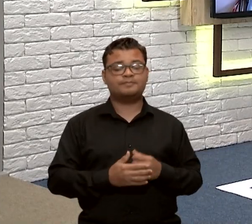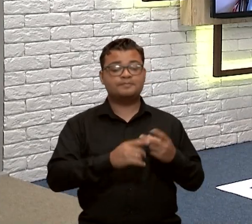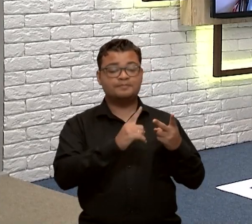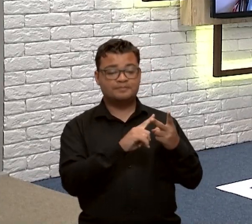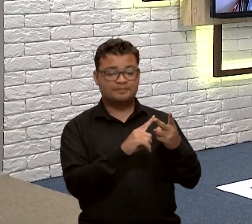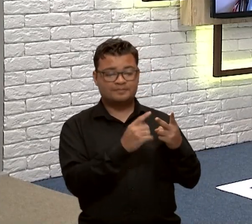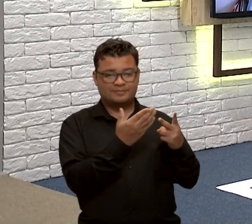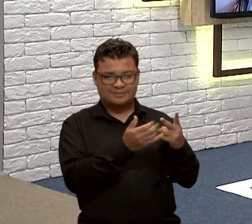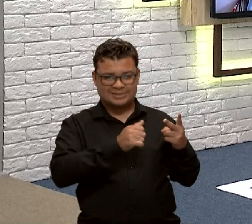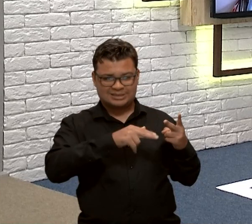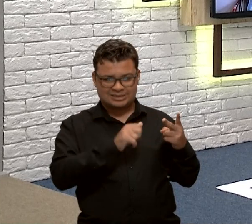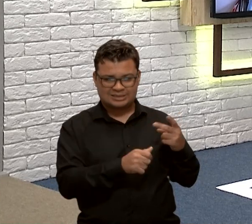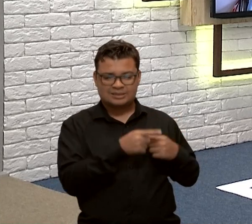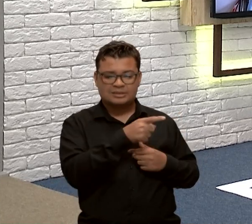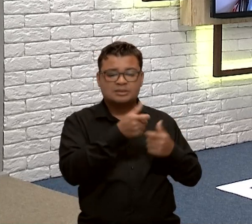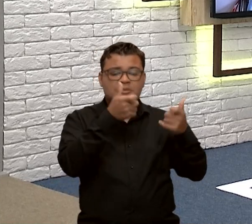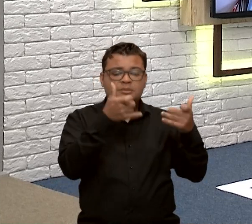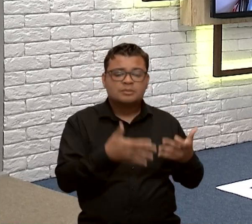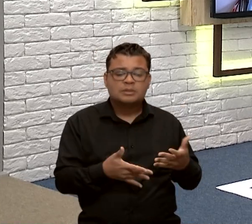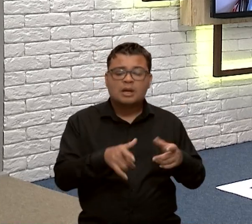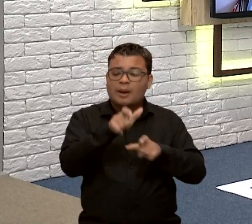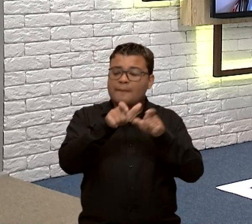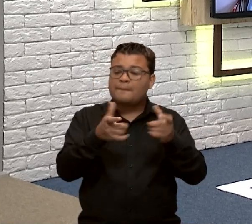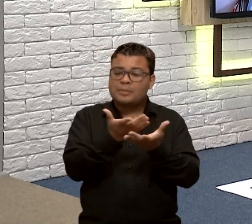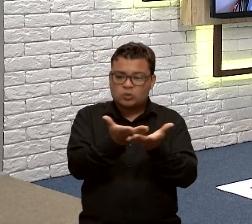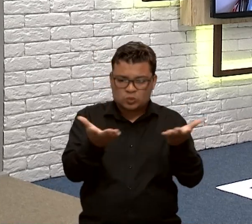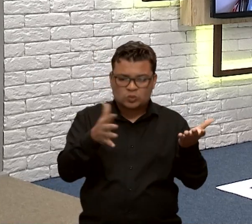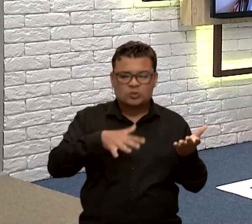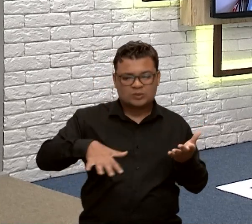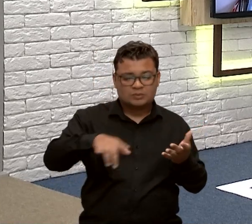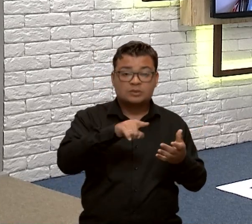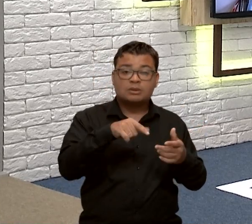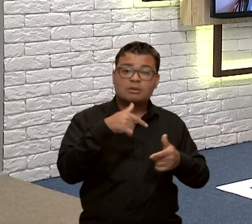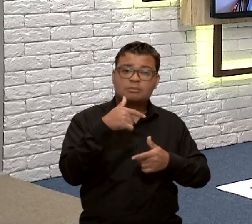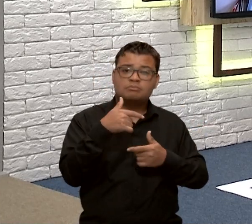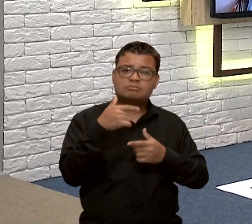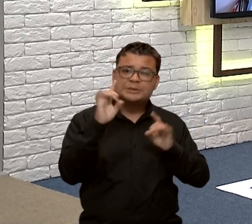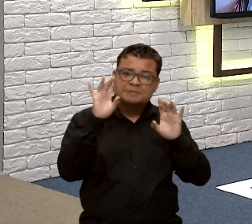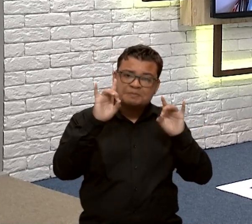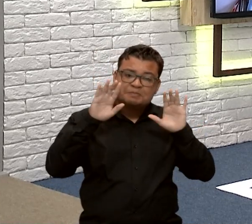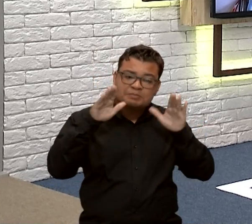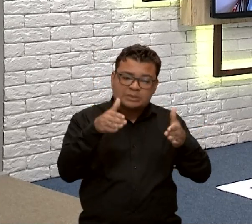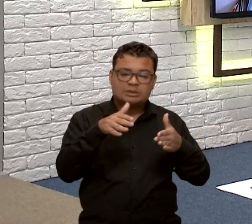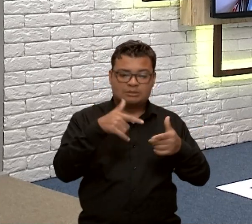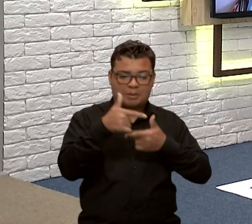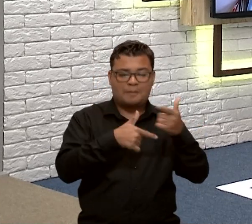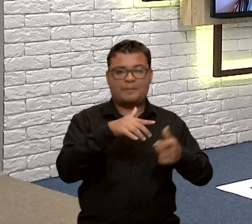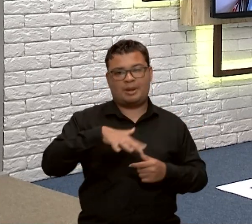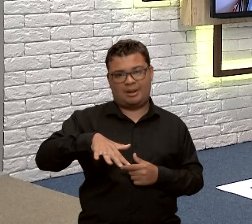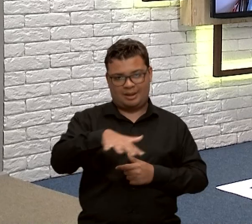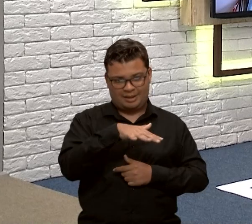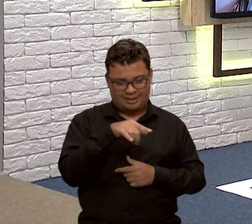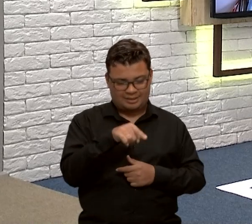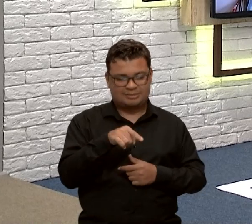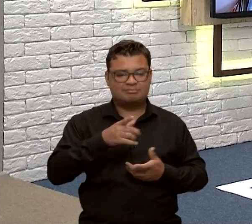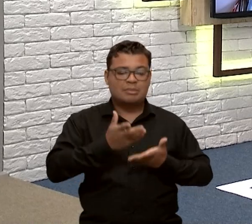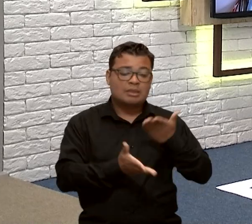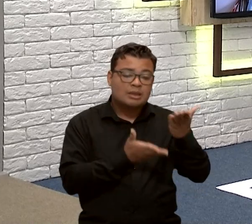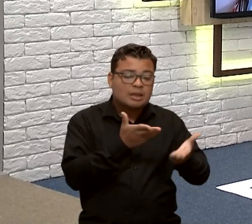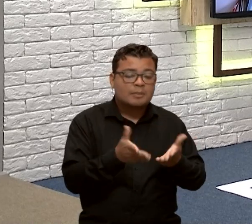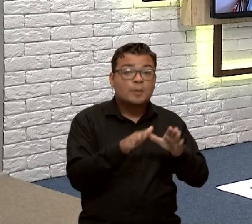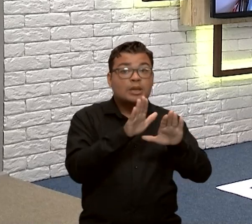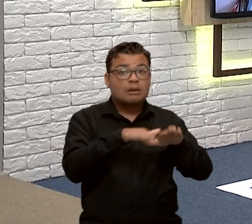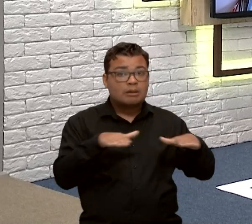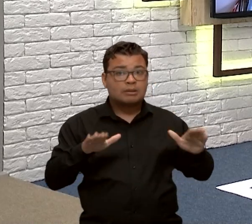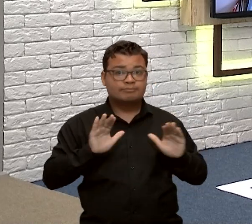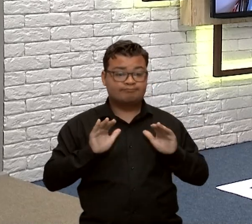falando especificamente desse público, né? Que você tem uma especialização específica para tratamento, né? De crianças que têm transtorno